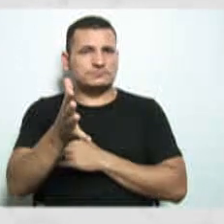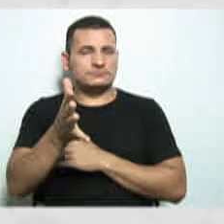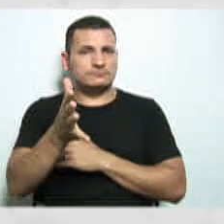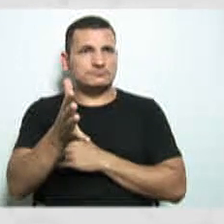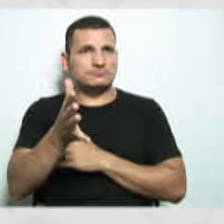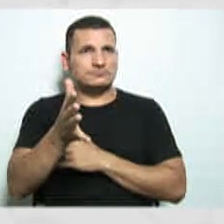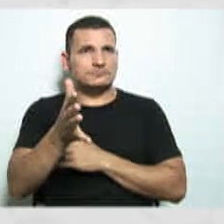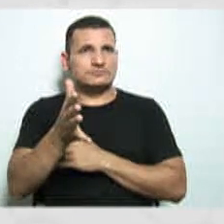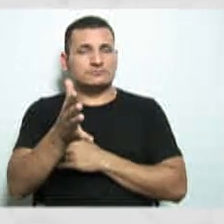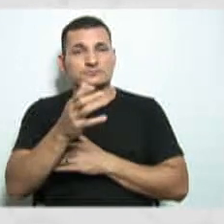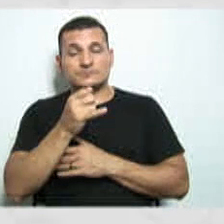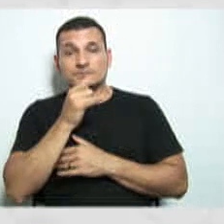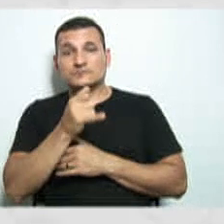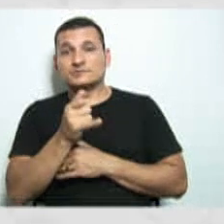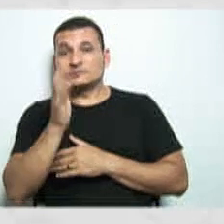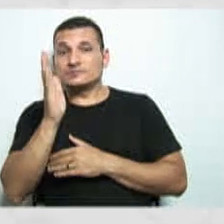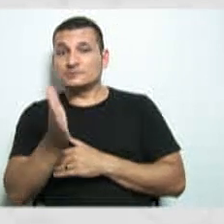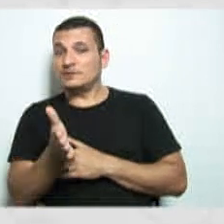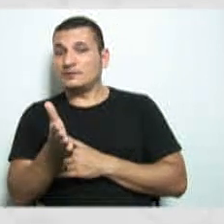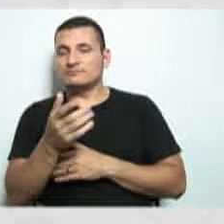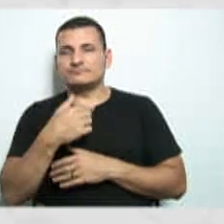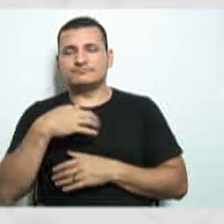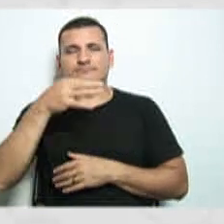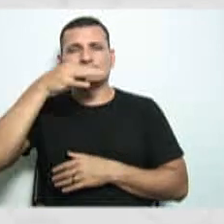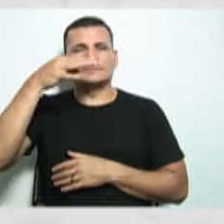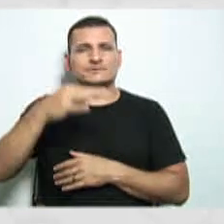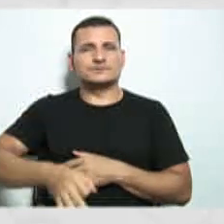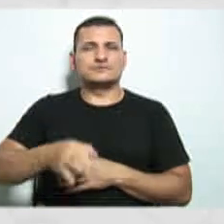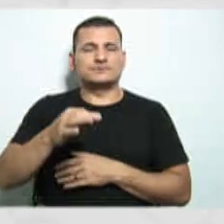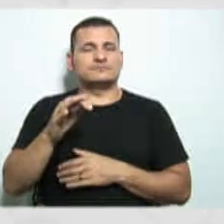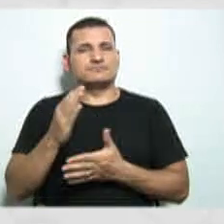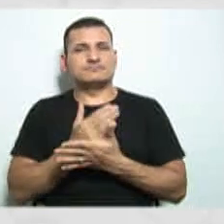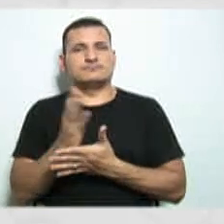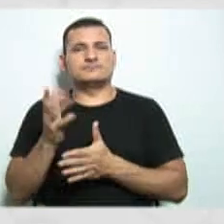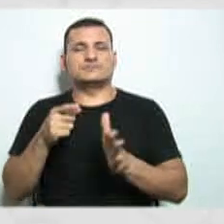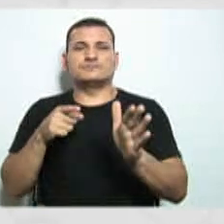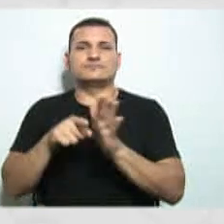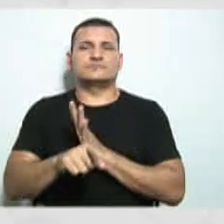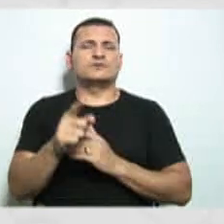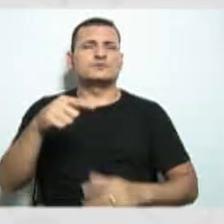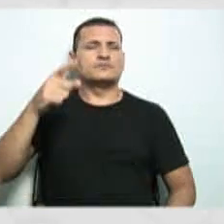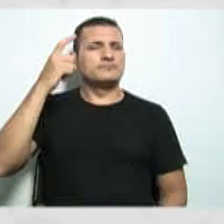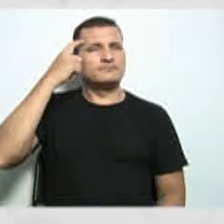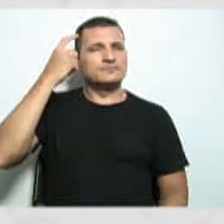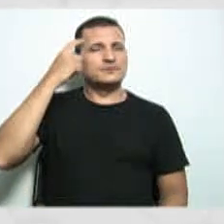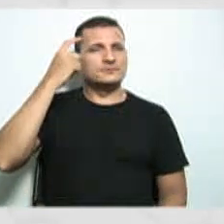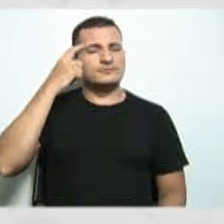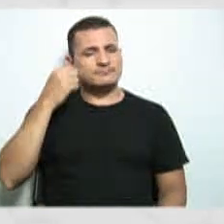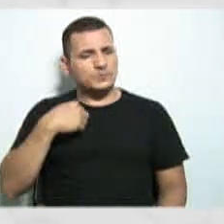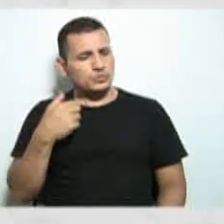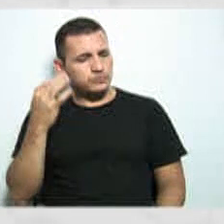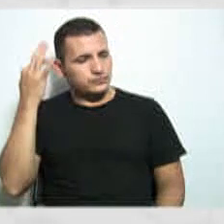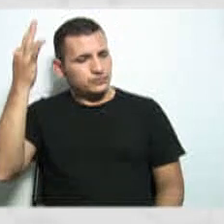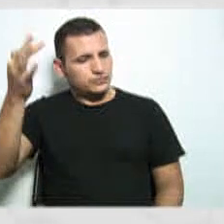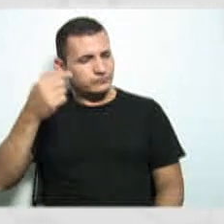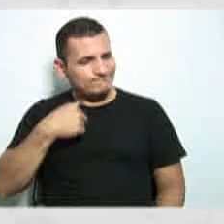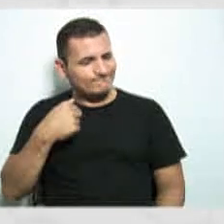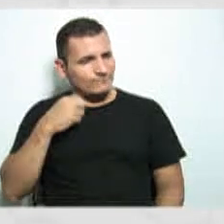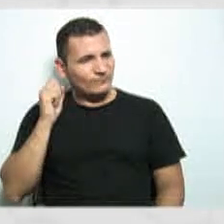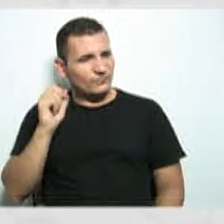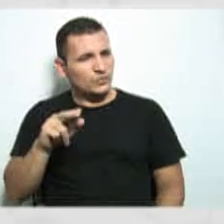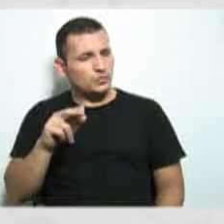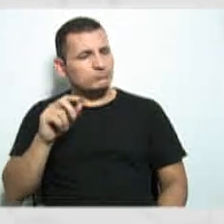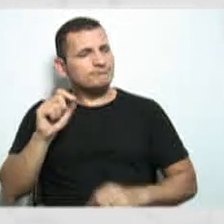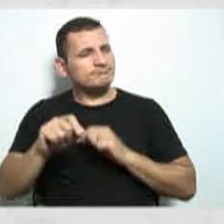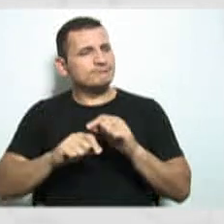Já? Se já fez, meu querido, eu tenho certeza que alguém já fez. E aí você pensa, meu Deus, o que você quer ser